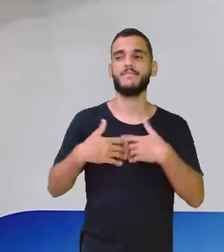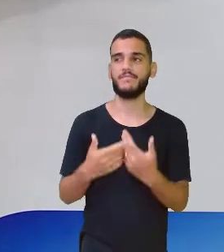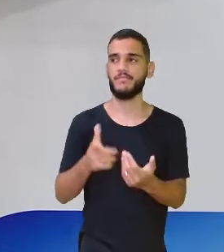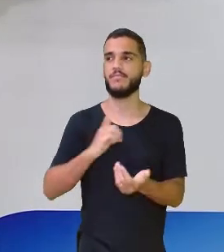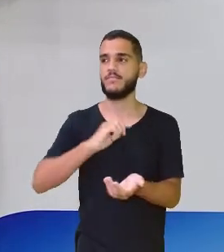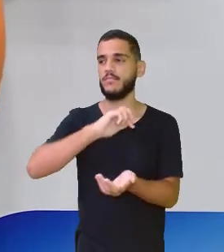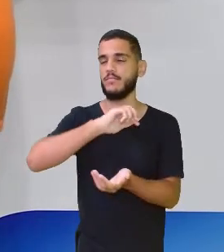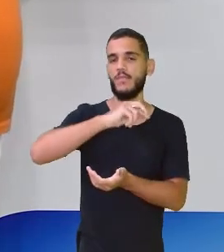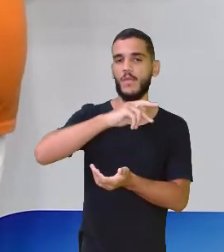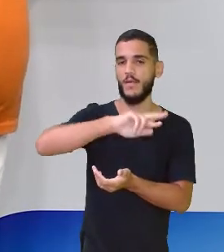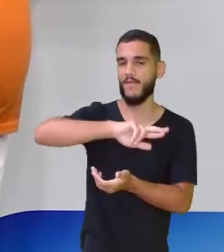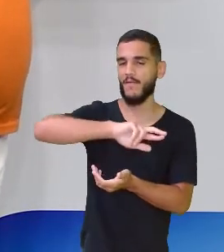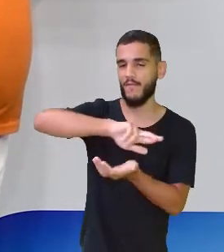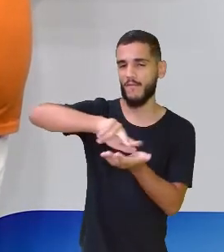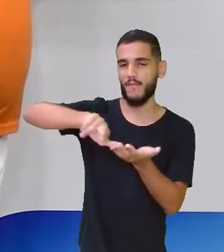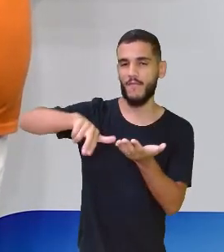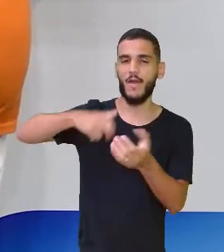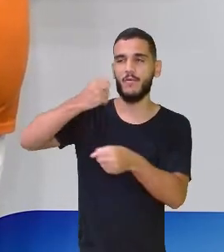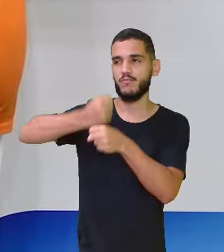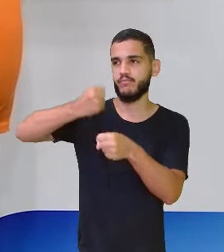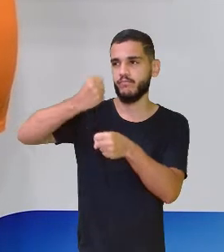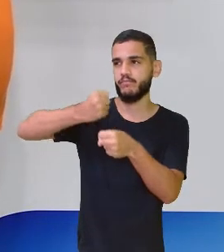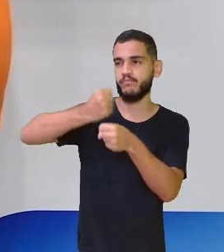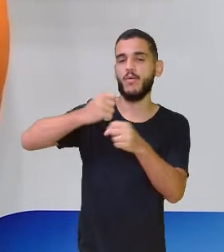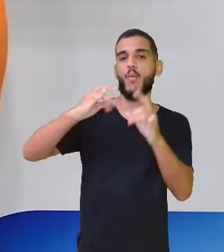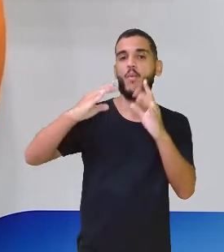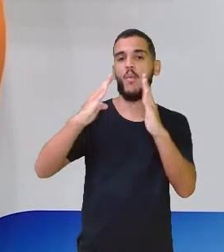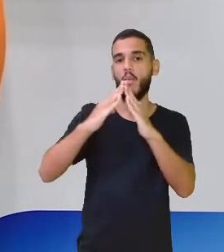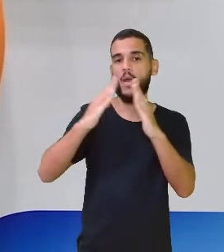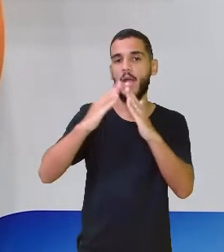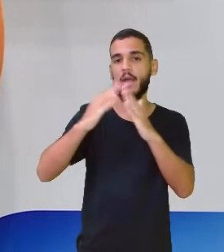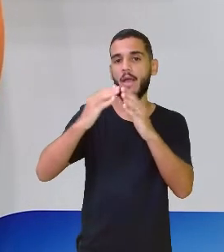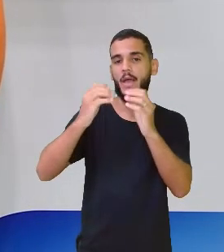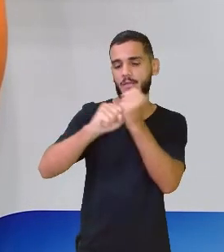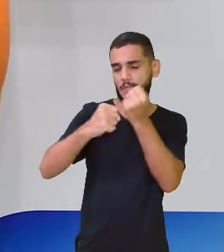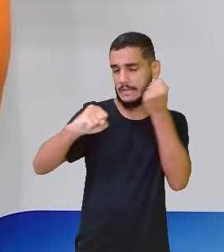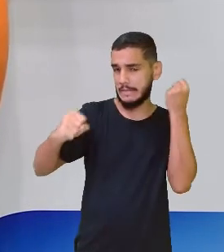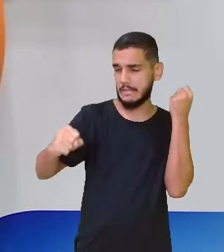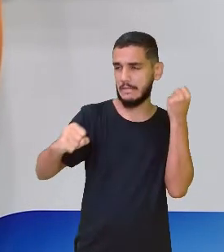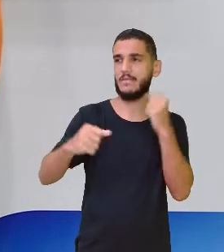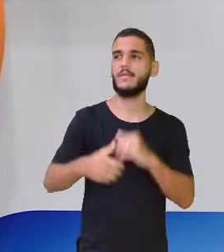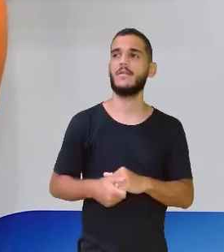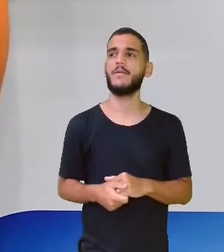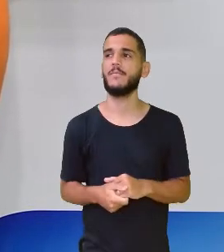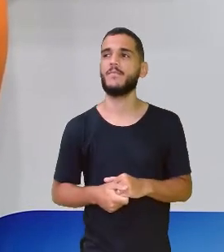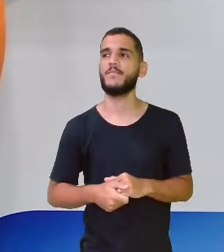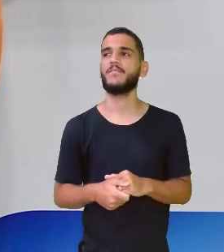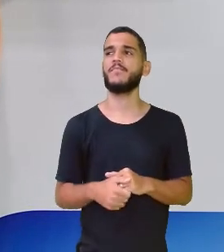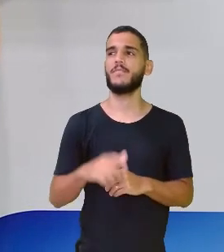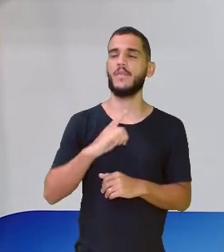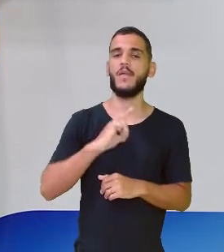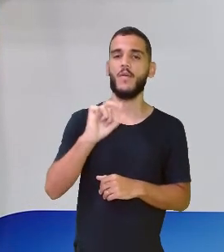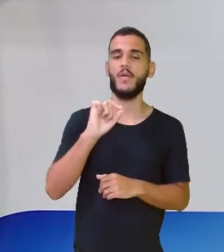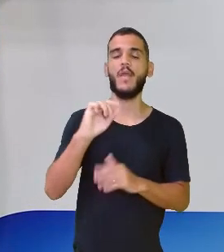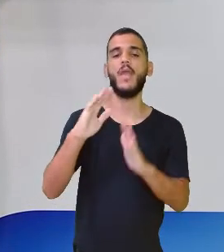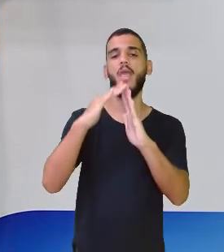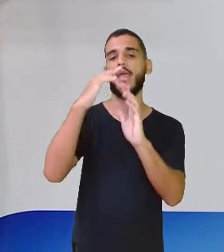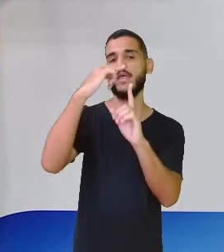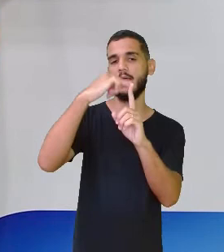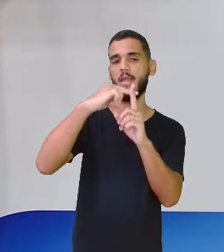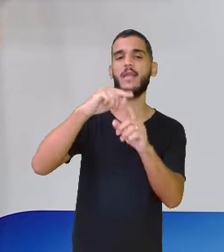outras construções, uma casa maior aqui por trás, aqui ó, a cruzinha aqui que representa, né, que aqui a gente tem uma